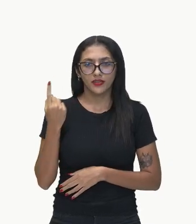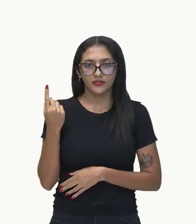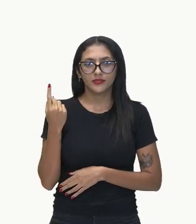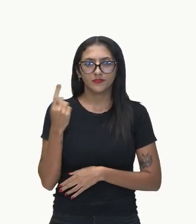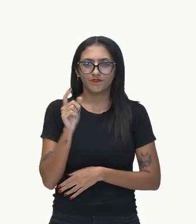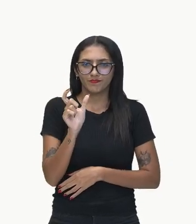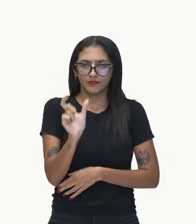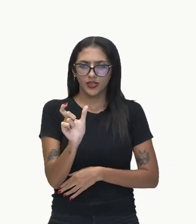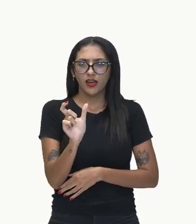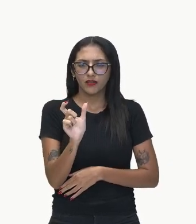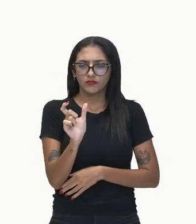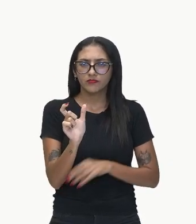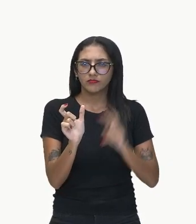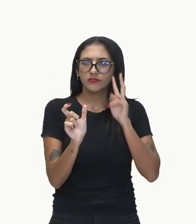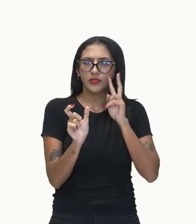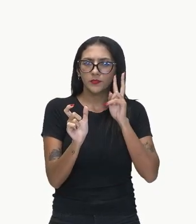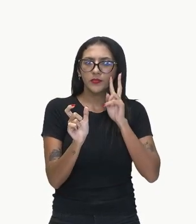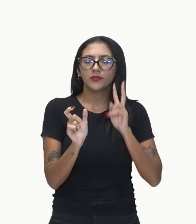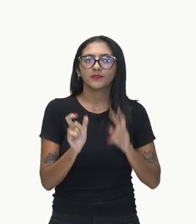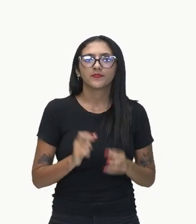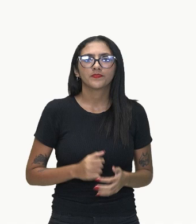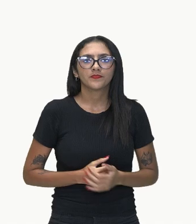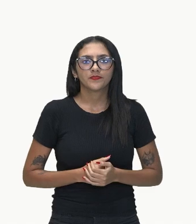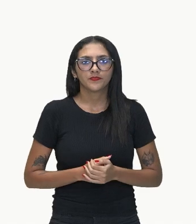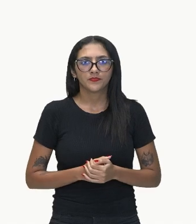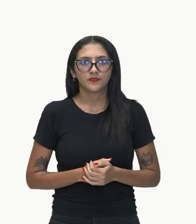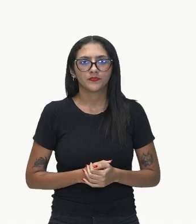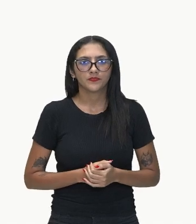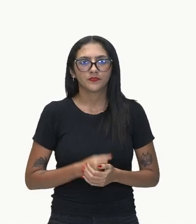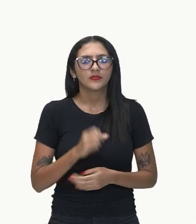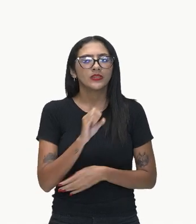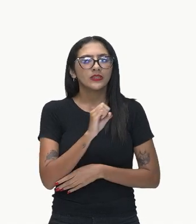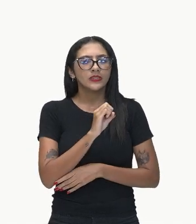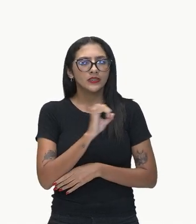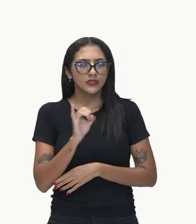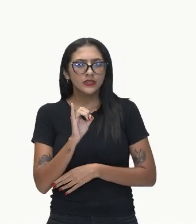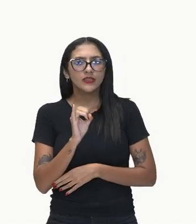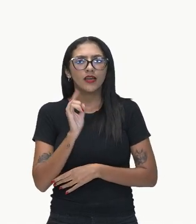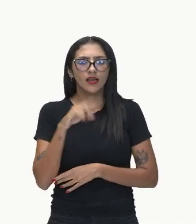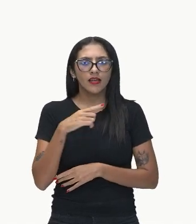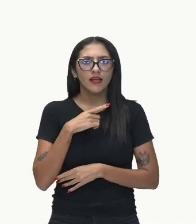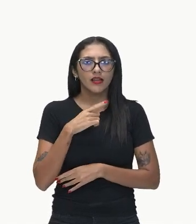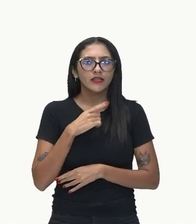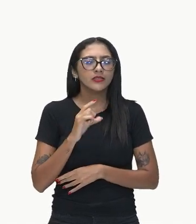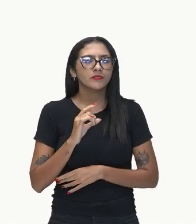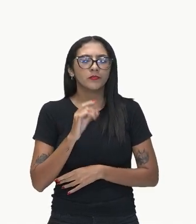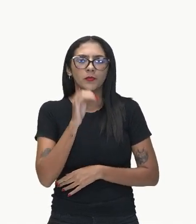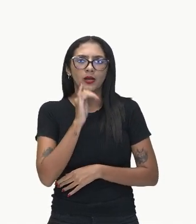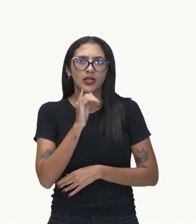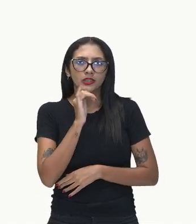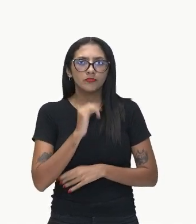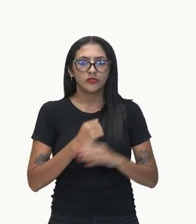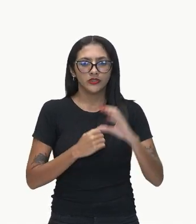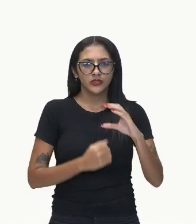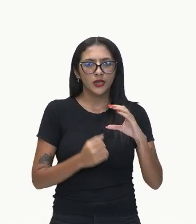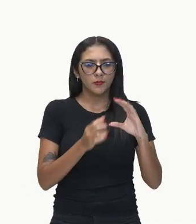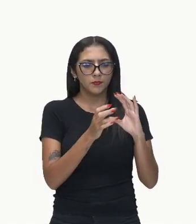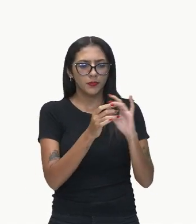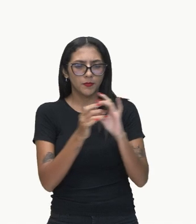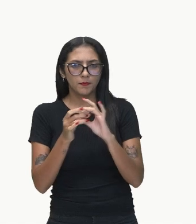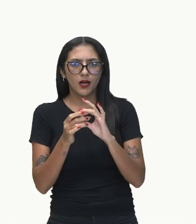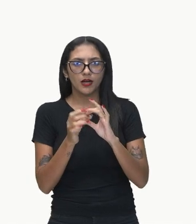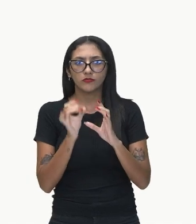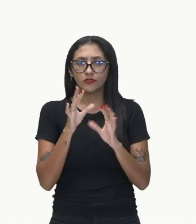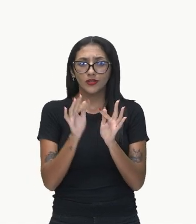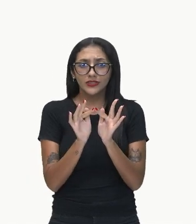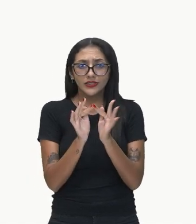alicíclica, ok? E aí, se a cadeia cíclica, alicíclica, ela só tem ligação simples, ela é uma cadeia